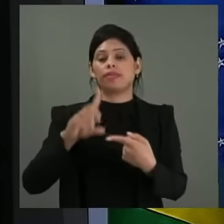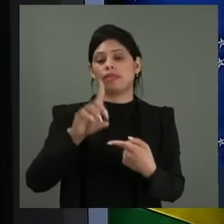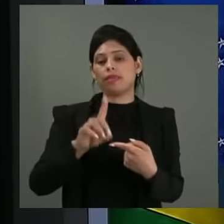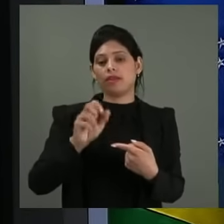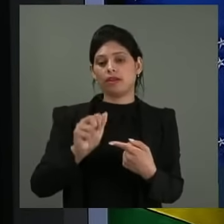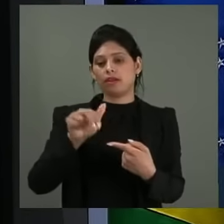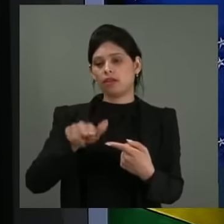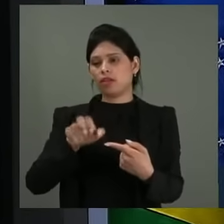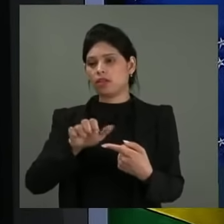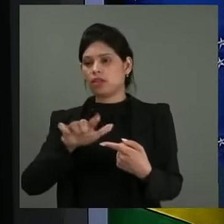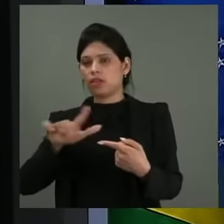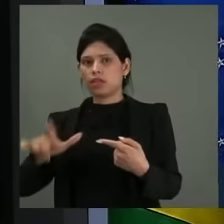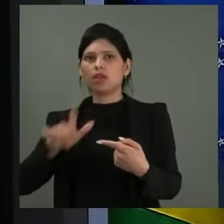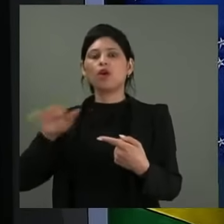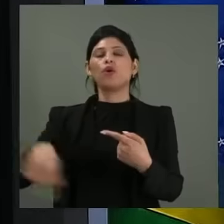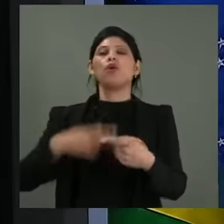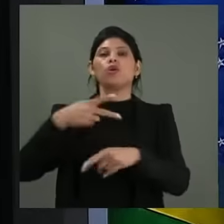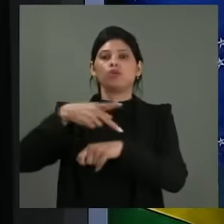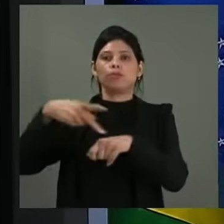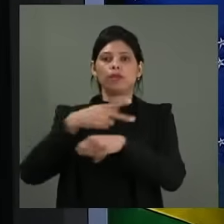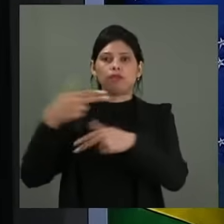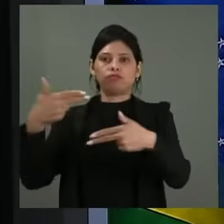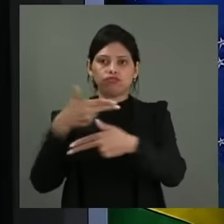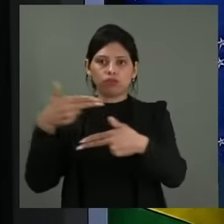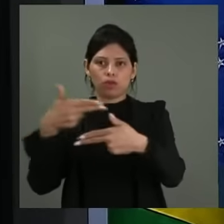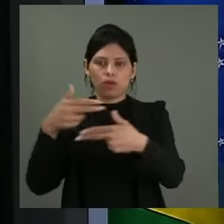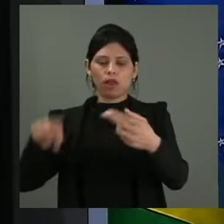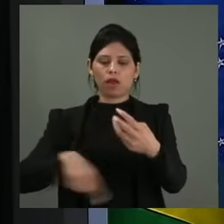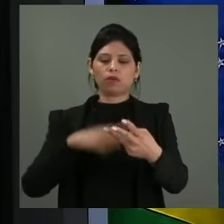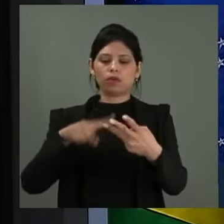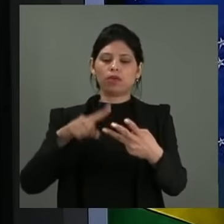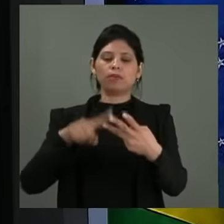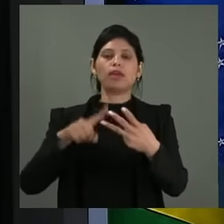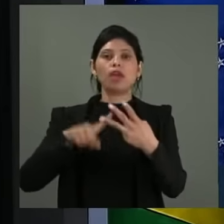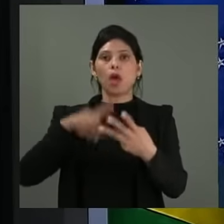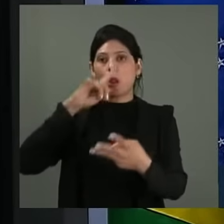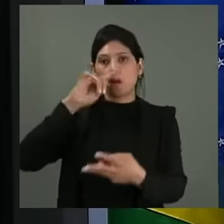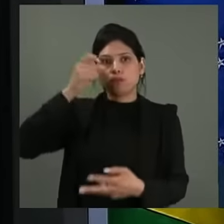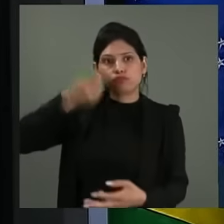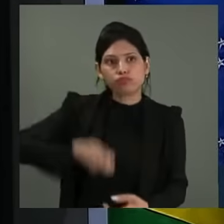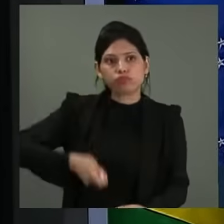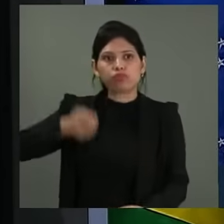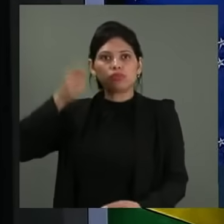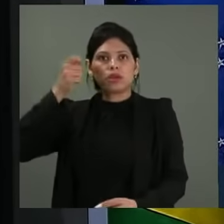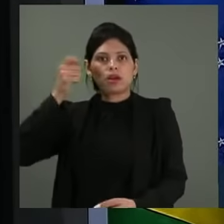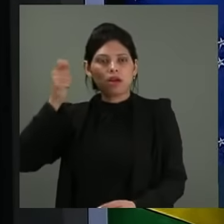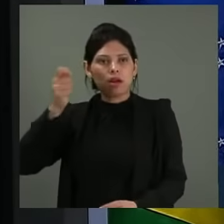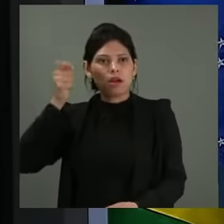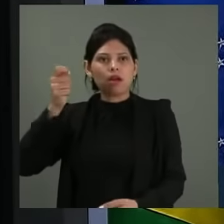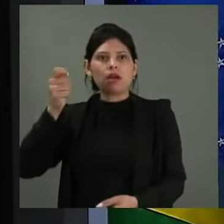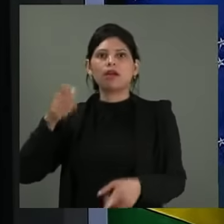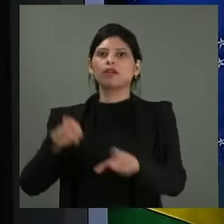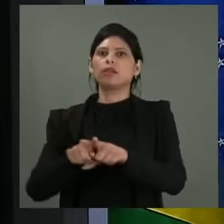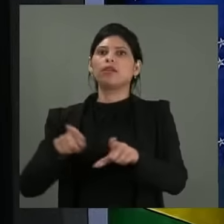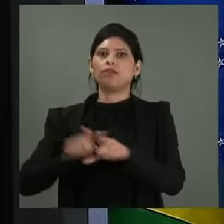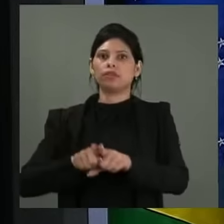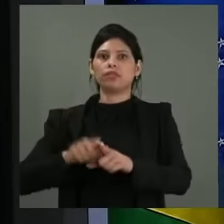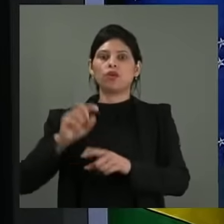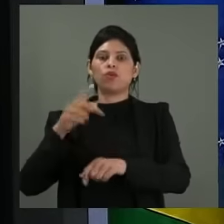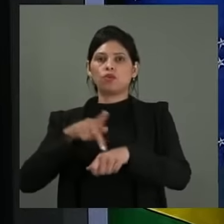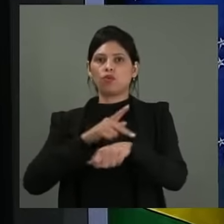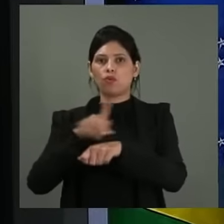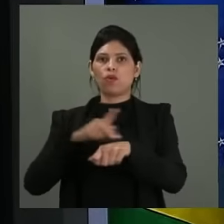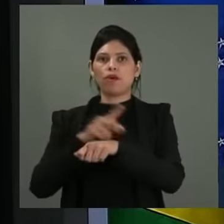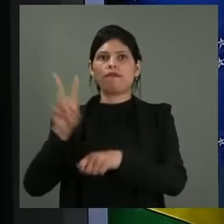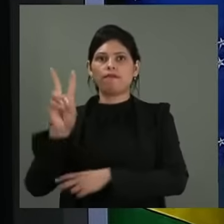Nicolás Maduro da Venezuela. Tanto abuso de poder levou um ministro num evento político promovido